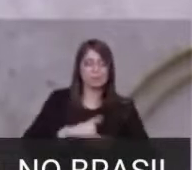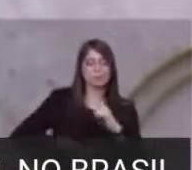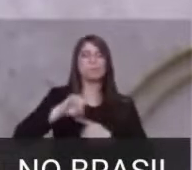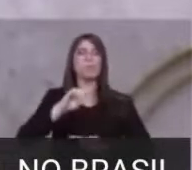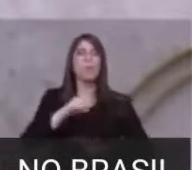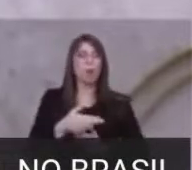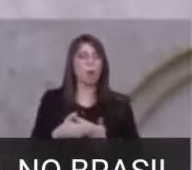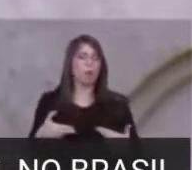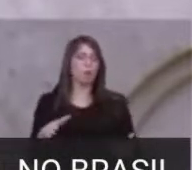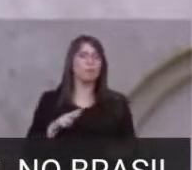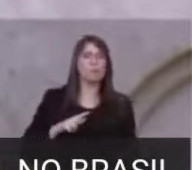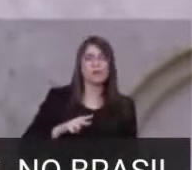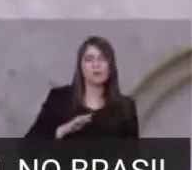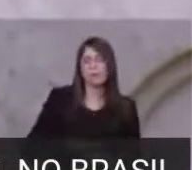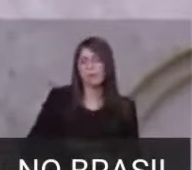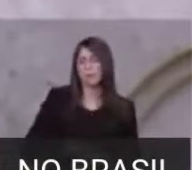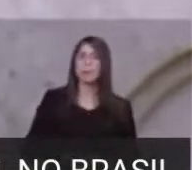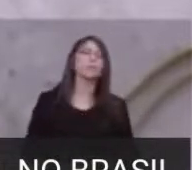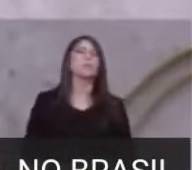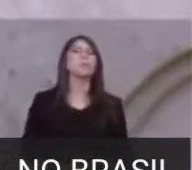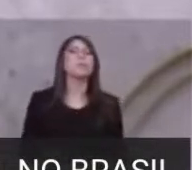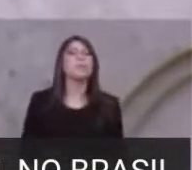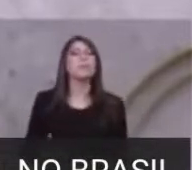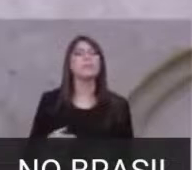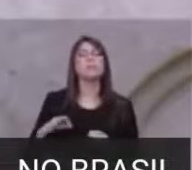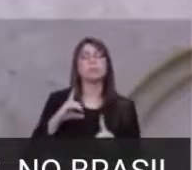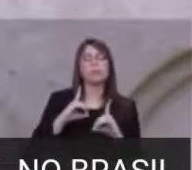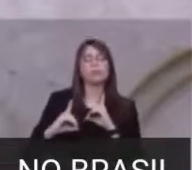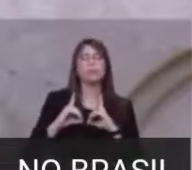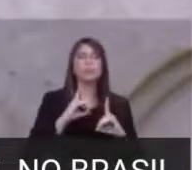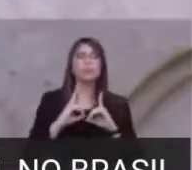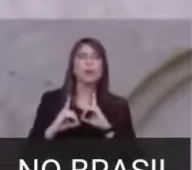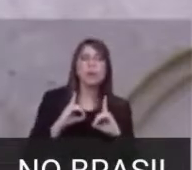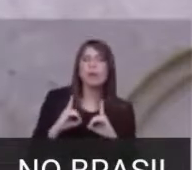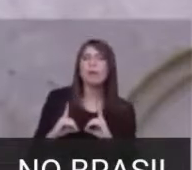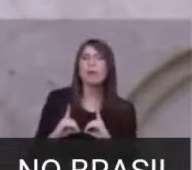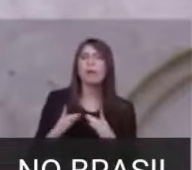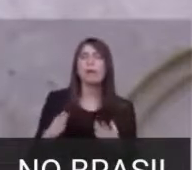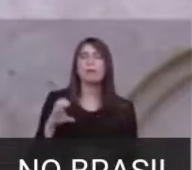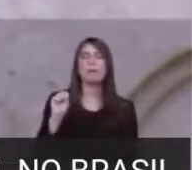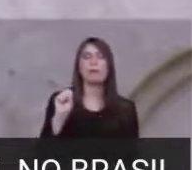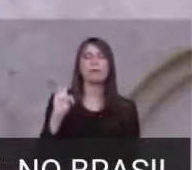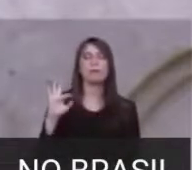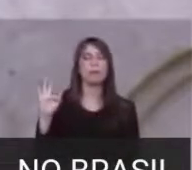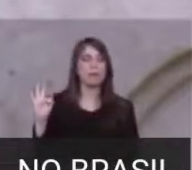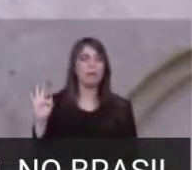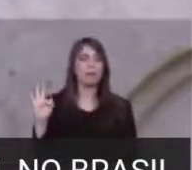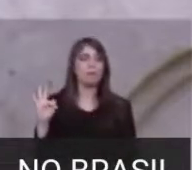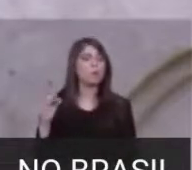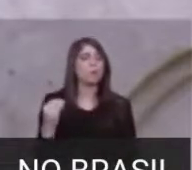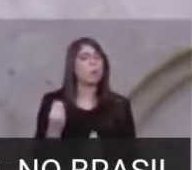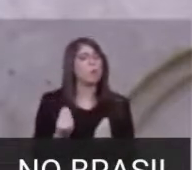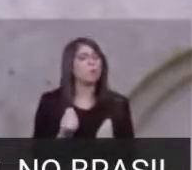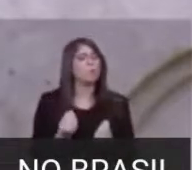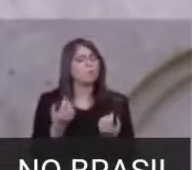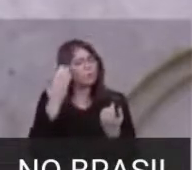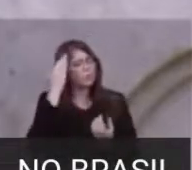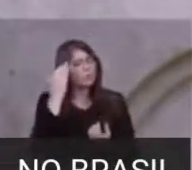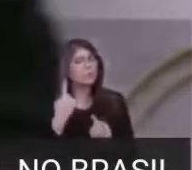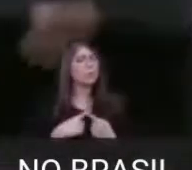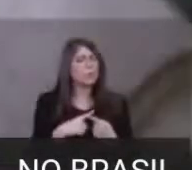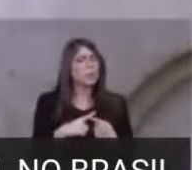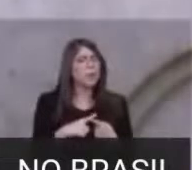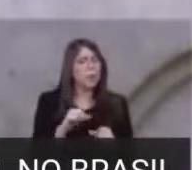circunstâncias particulares de cada momento. Nesse espírito de diálogo institucional, o Supremo Tribunal Federal não vê razão